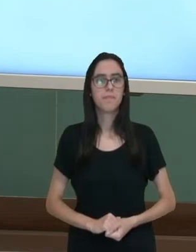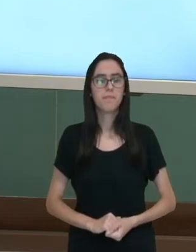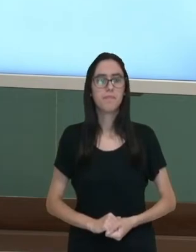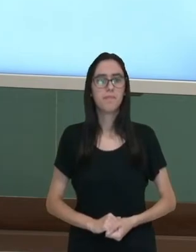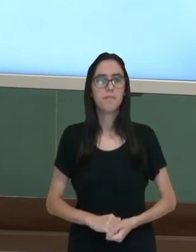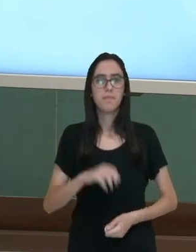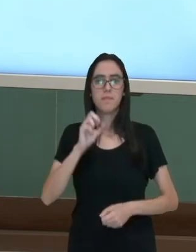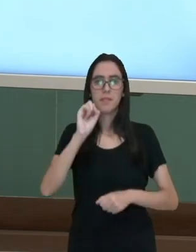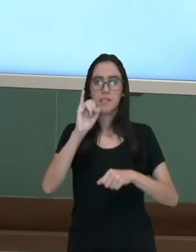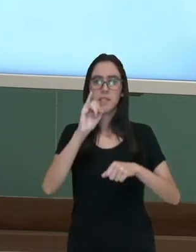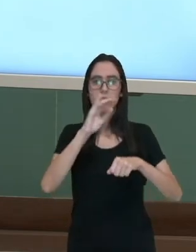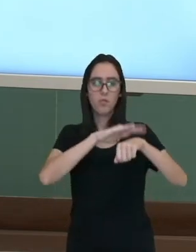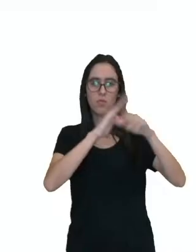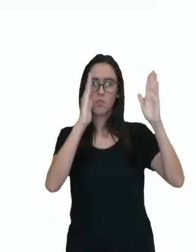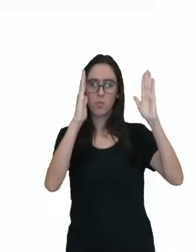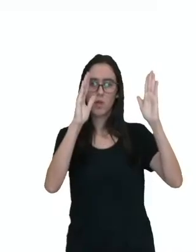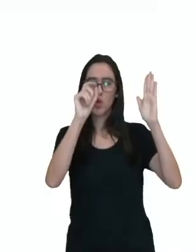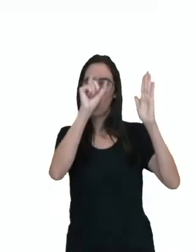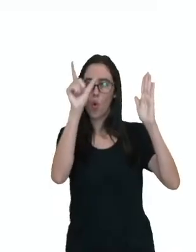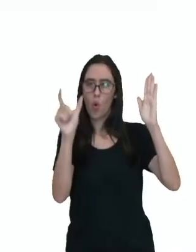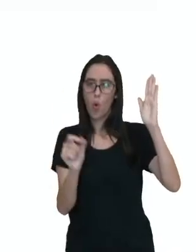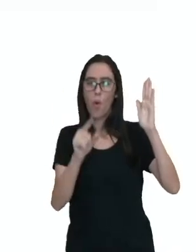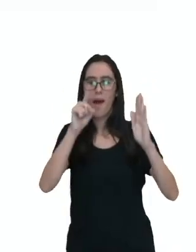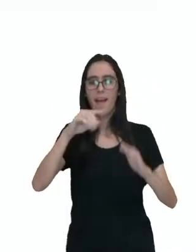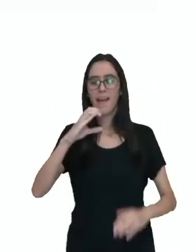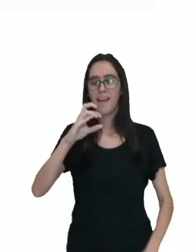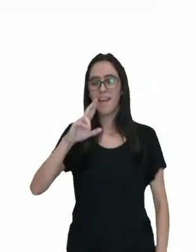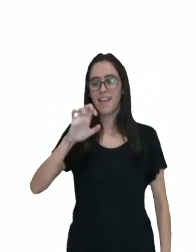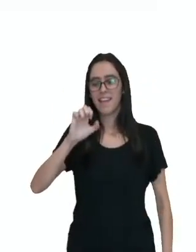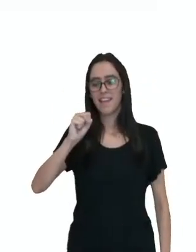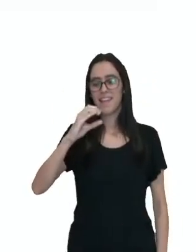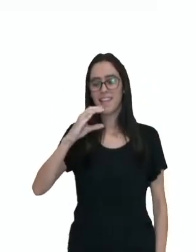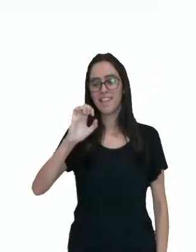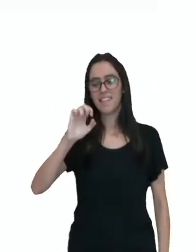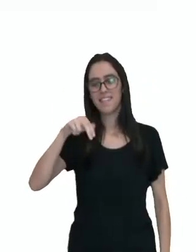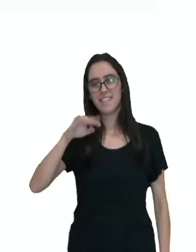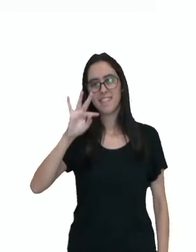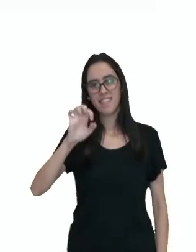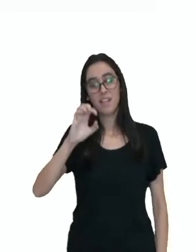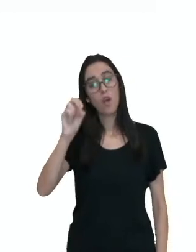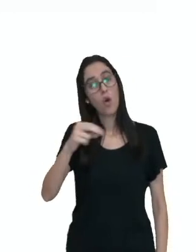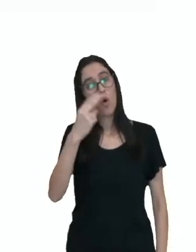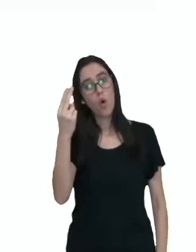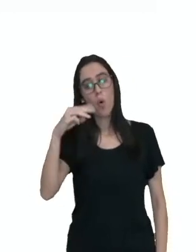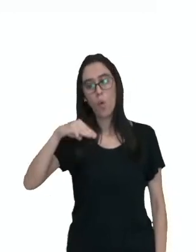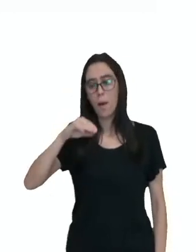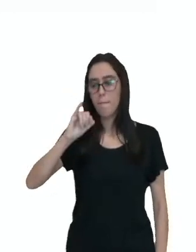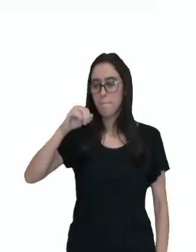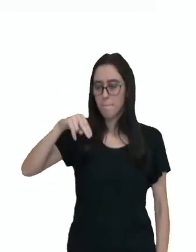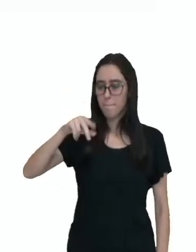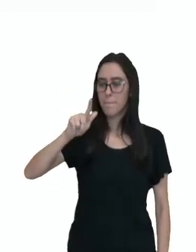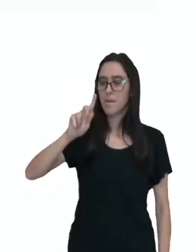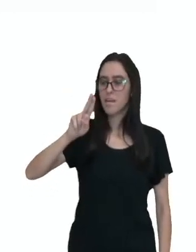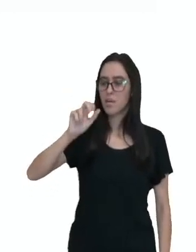Quando a fase da Lua é minguante ou crescente, a maré é mais tênue, ganhando o nome de maré